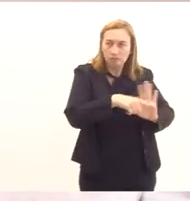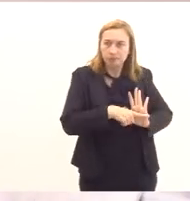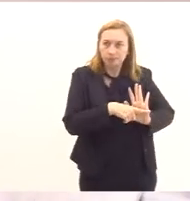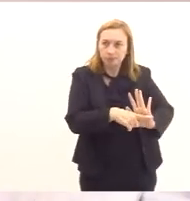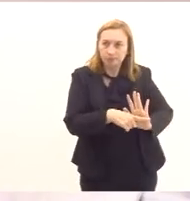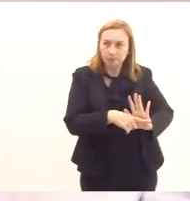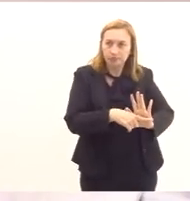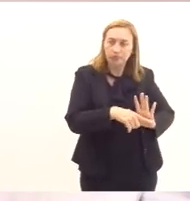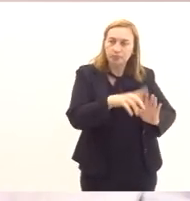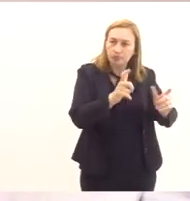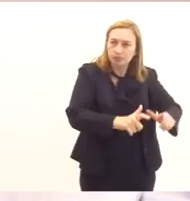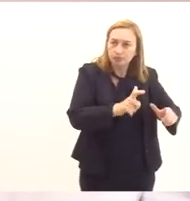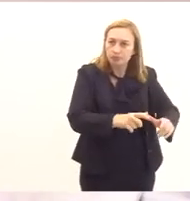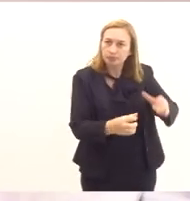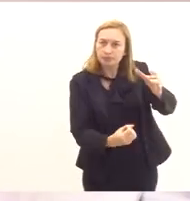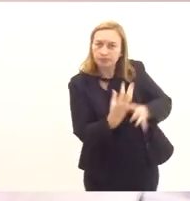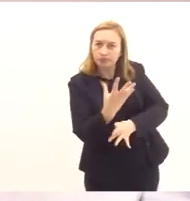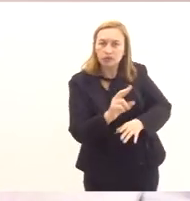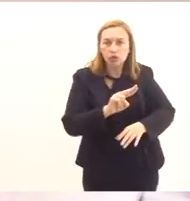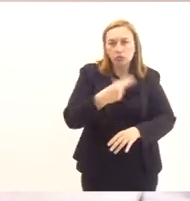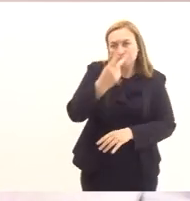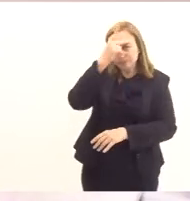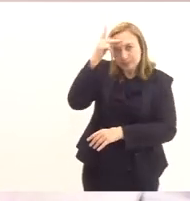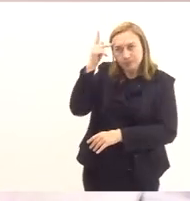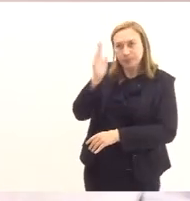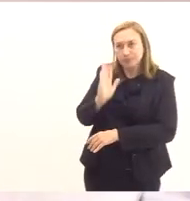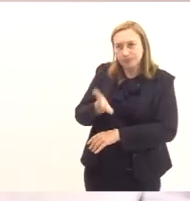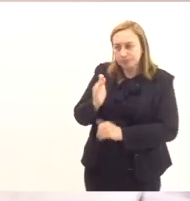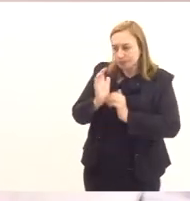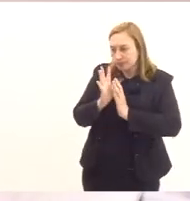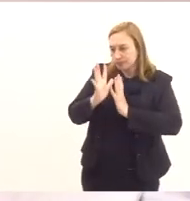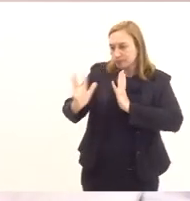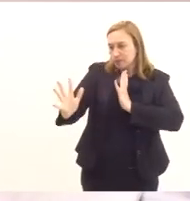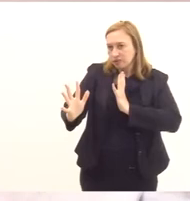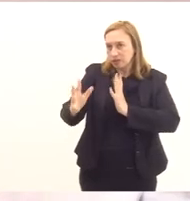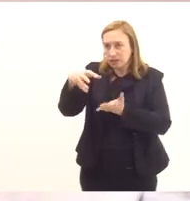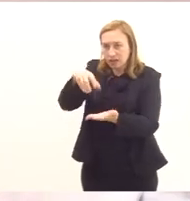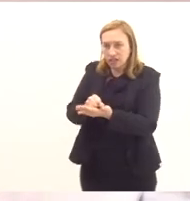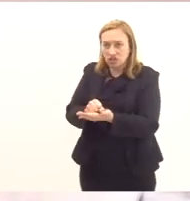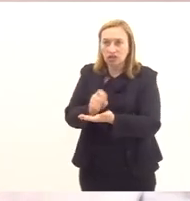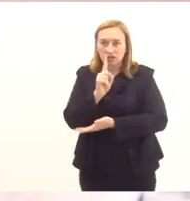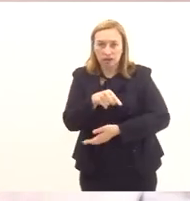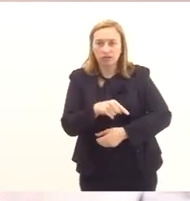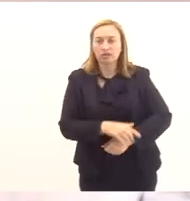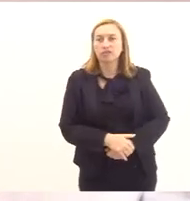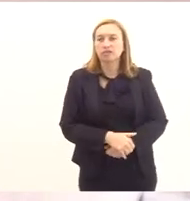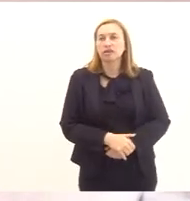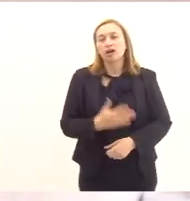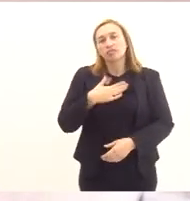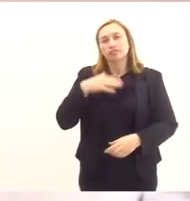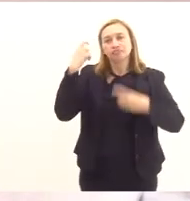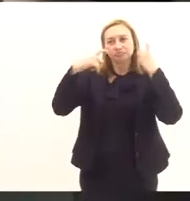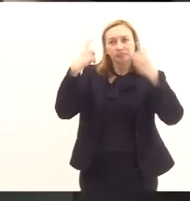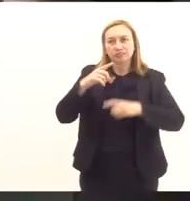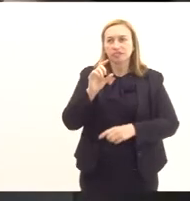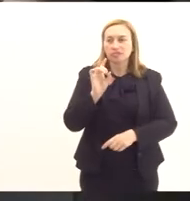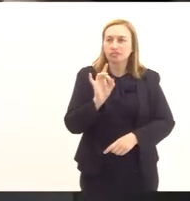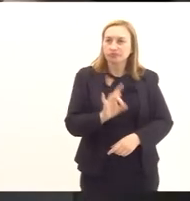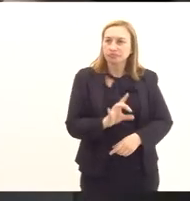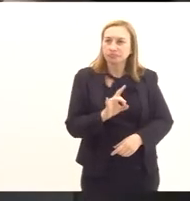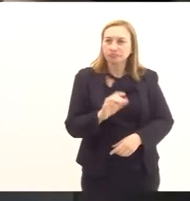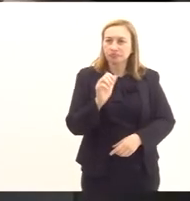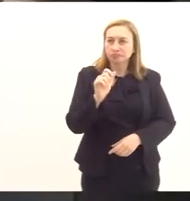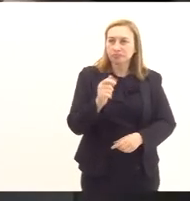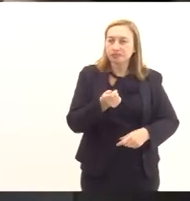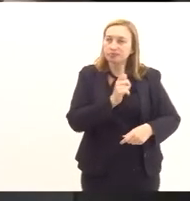ou algum setor produtivo específico ou alguém que já esteja na fila ali de cadastrados né A minha preocupação é só com a